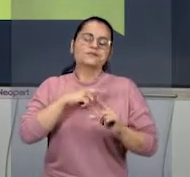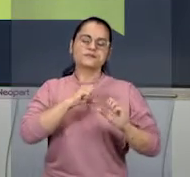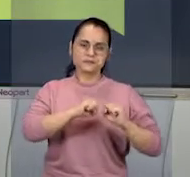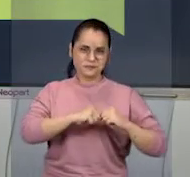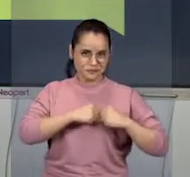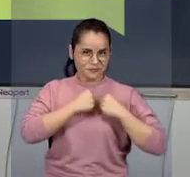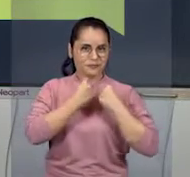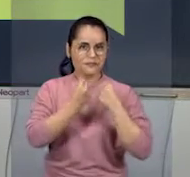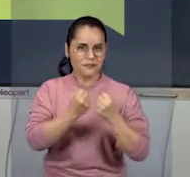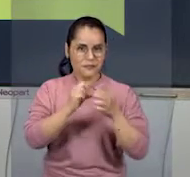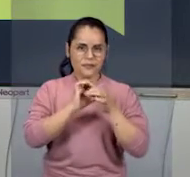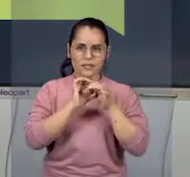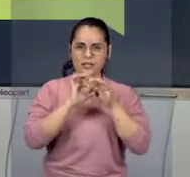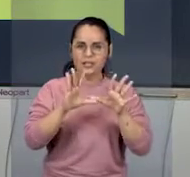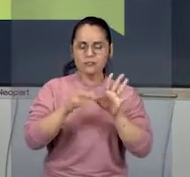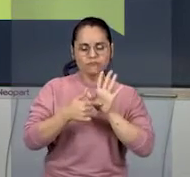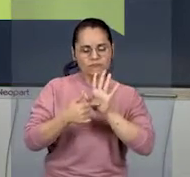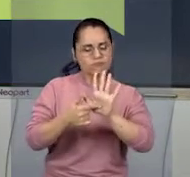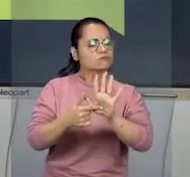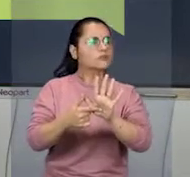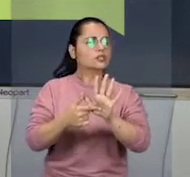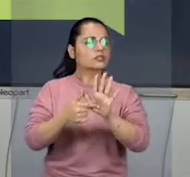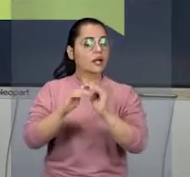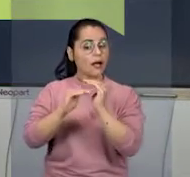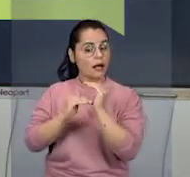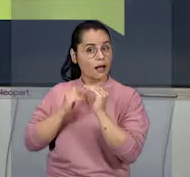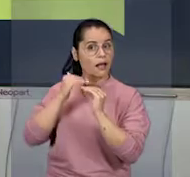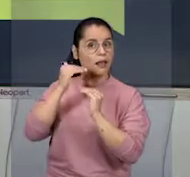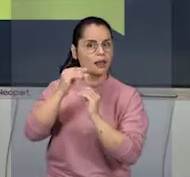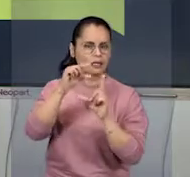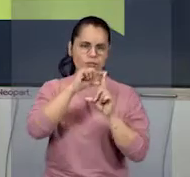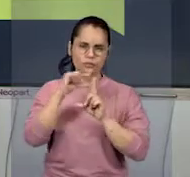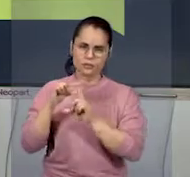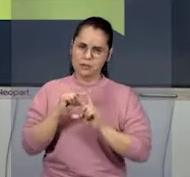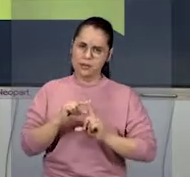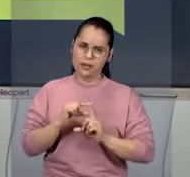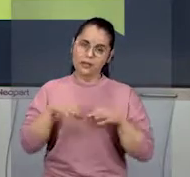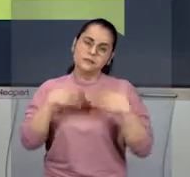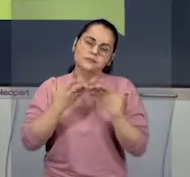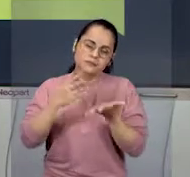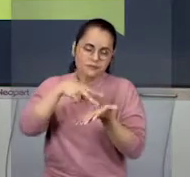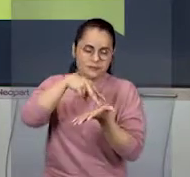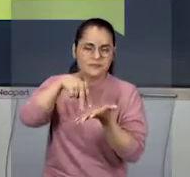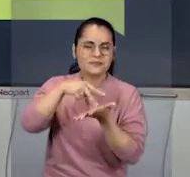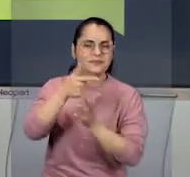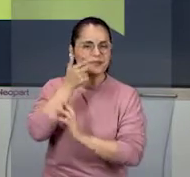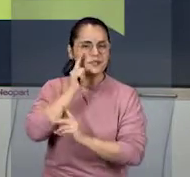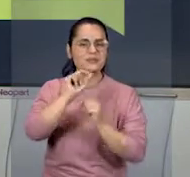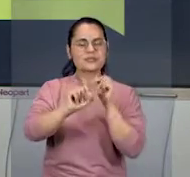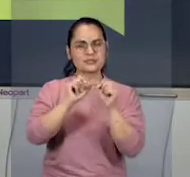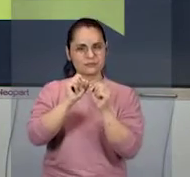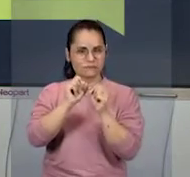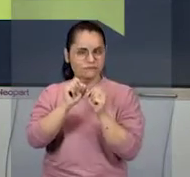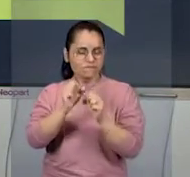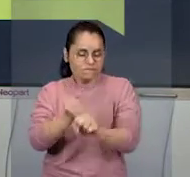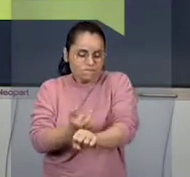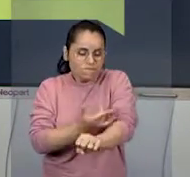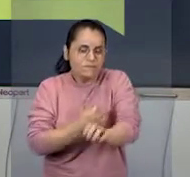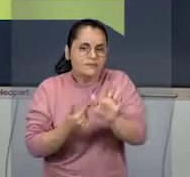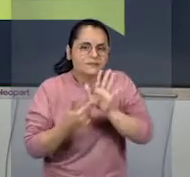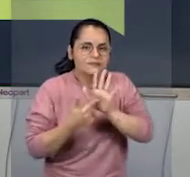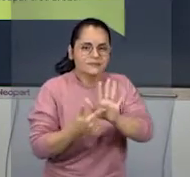de nos permitir expressar muito além das palavras. Então, na dança, você consegue jogar os seus